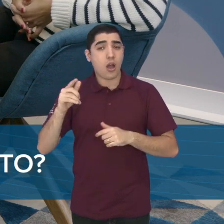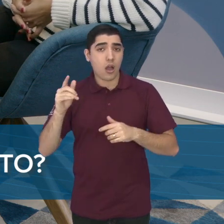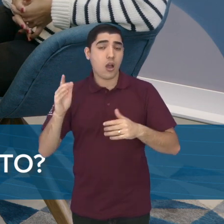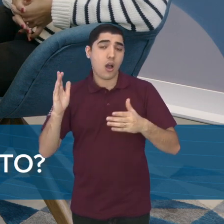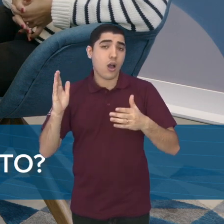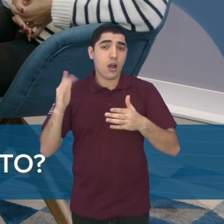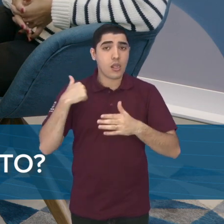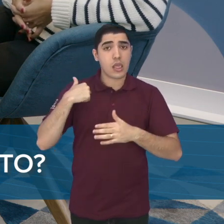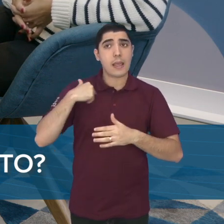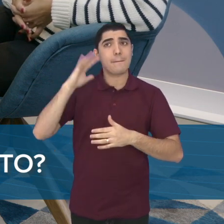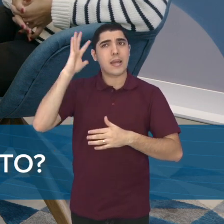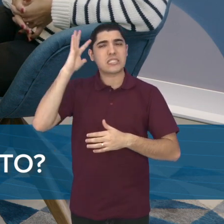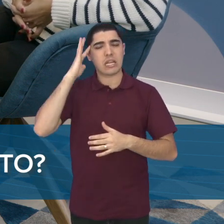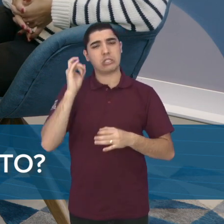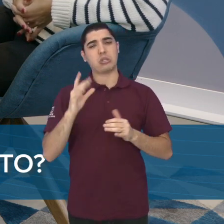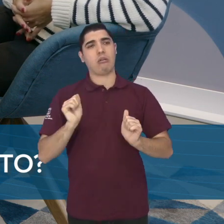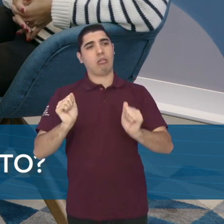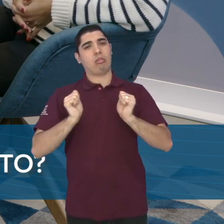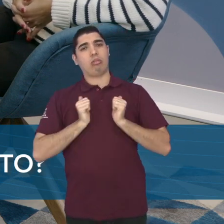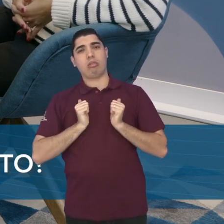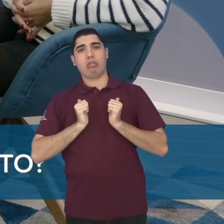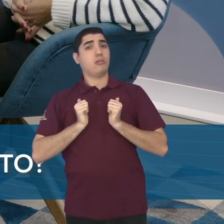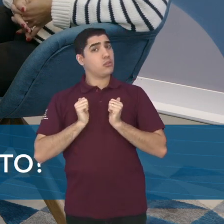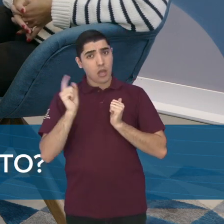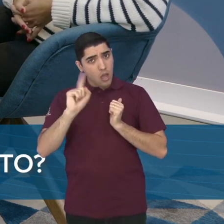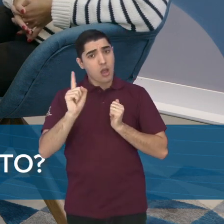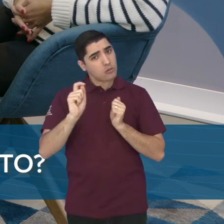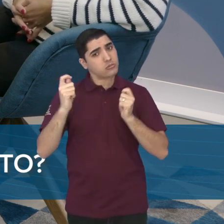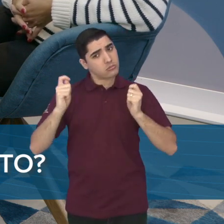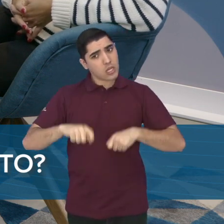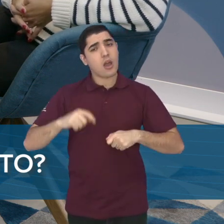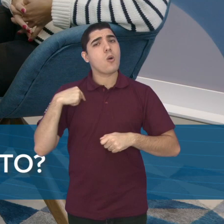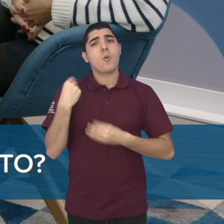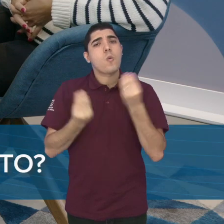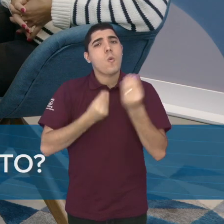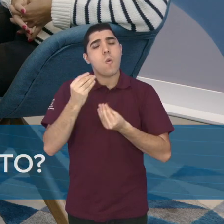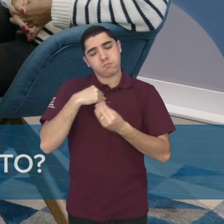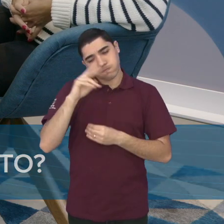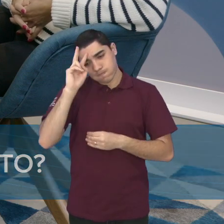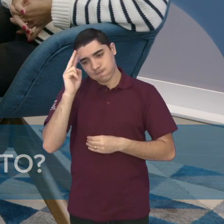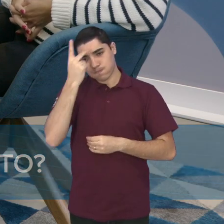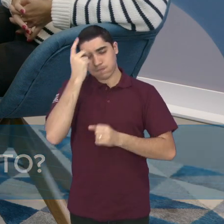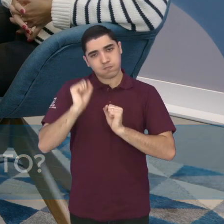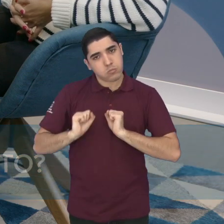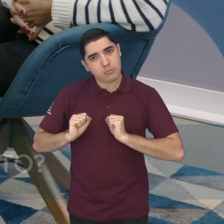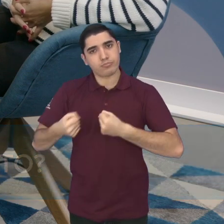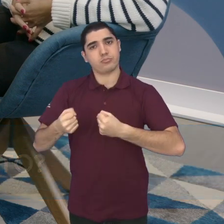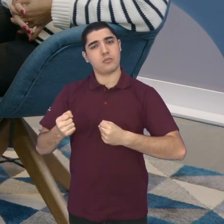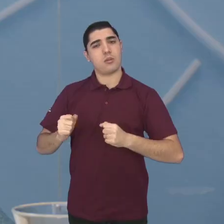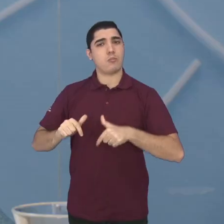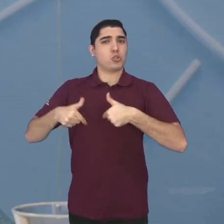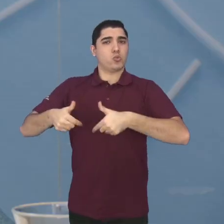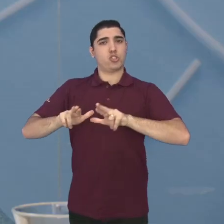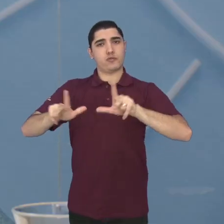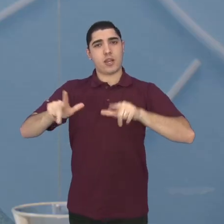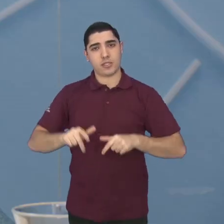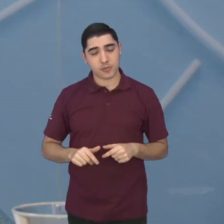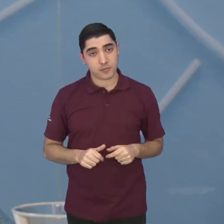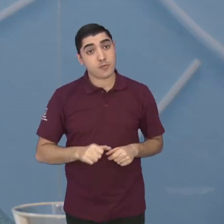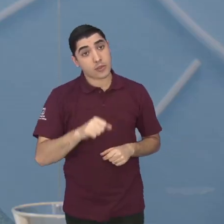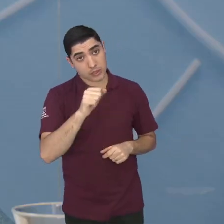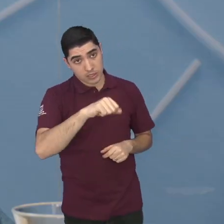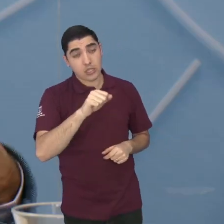mas não aceitar e ficar de mãos atadas, né? O que eu posso fazer com isso, né? Sim, acho que quem sofre